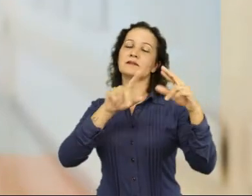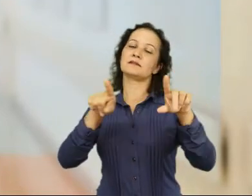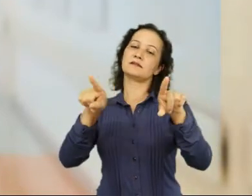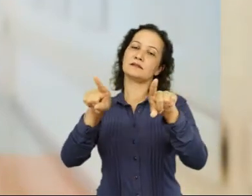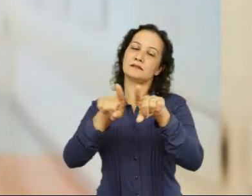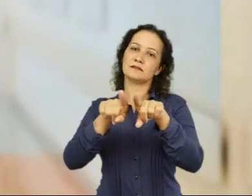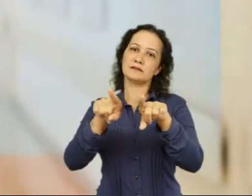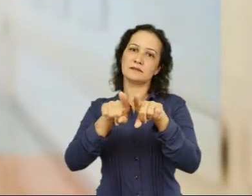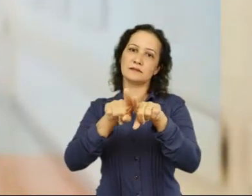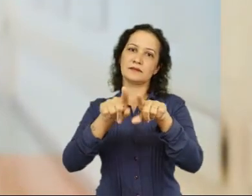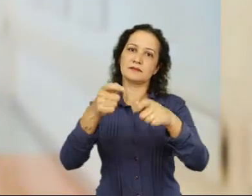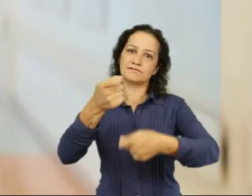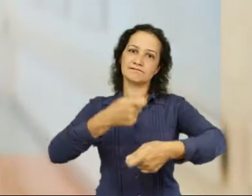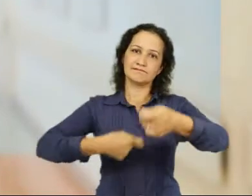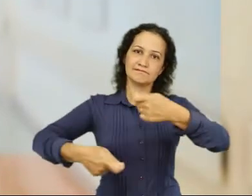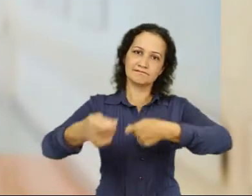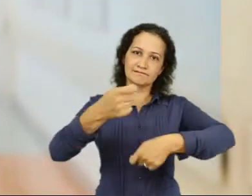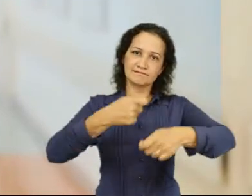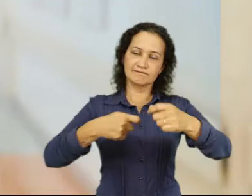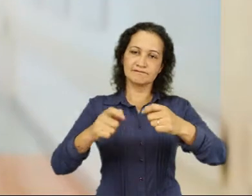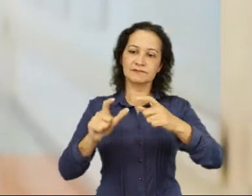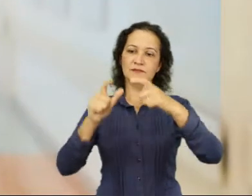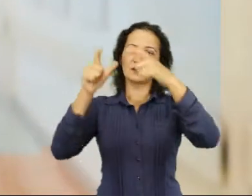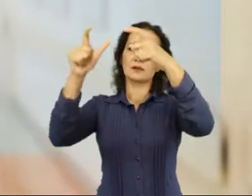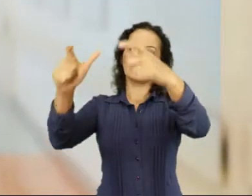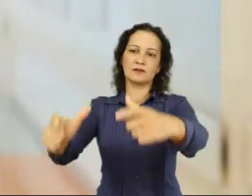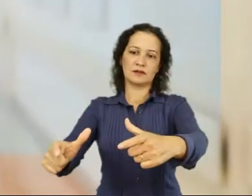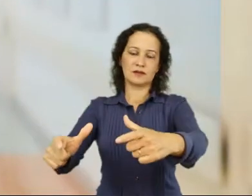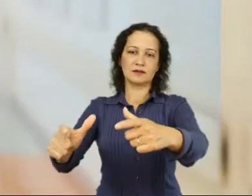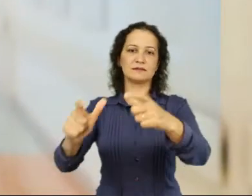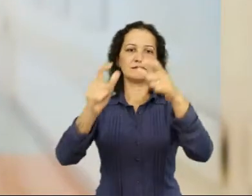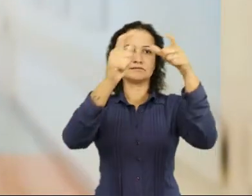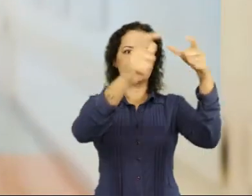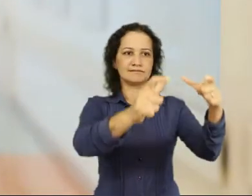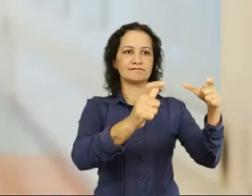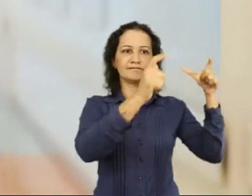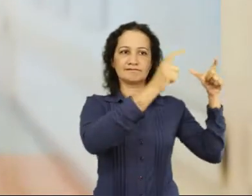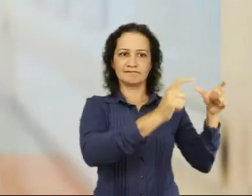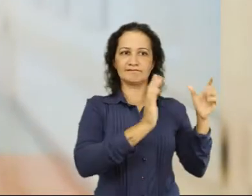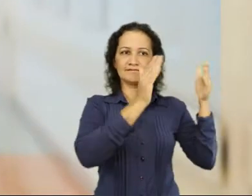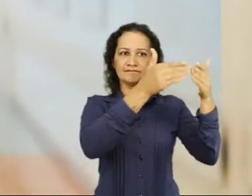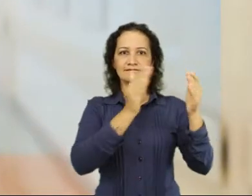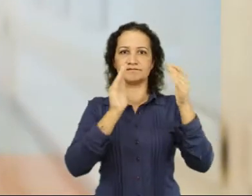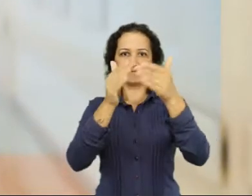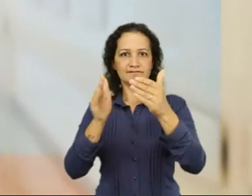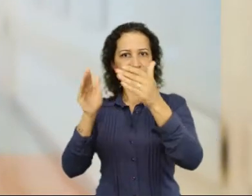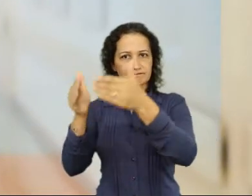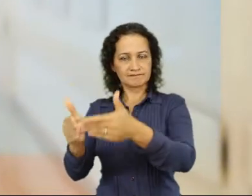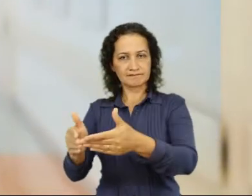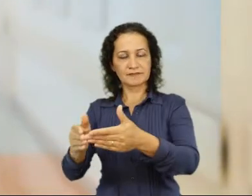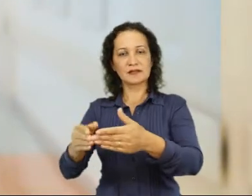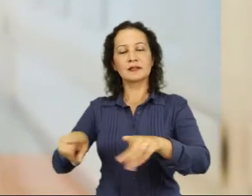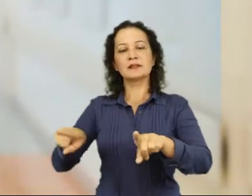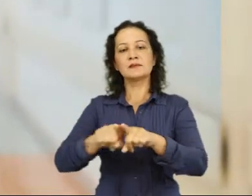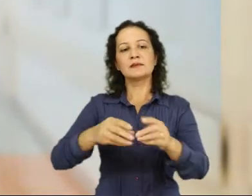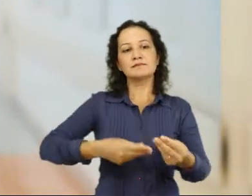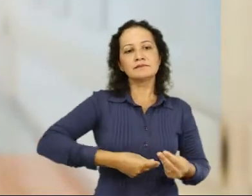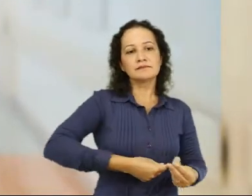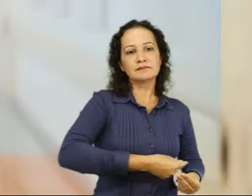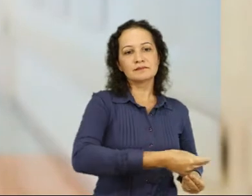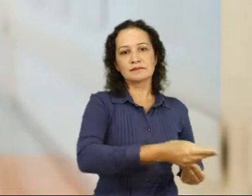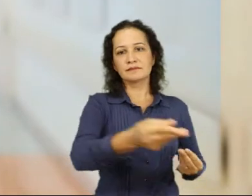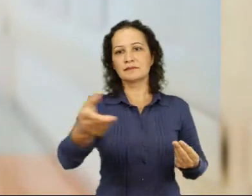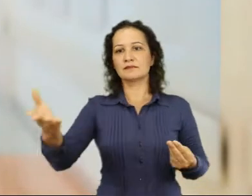dos imunobiológicos a nível de distrito sanitário, a distribuição dos imunobiológicos do